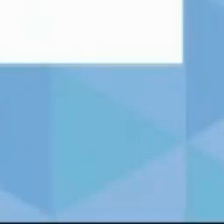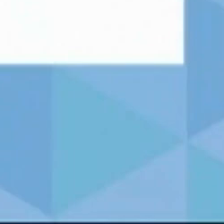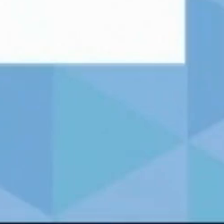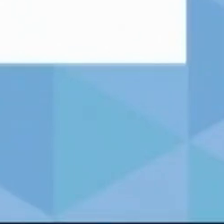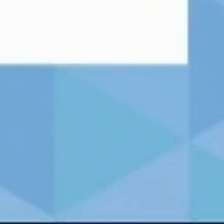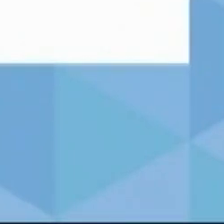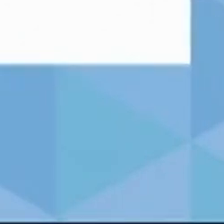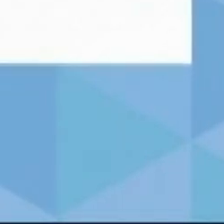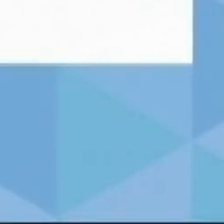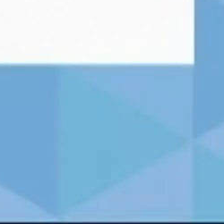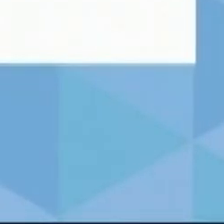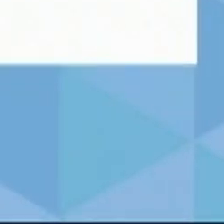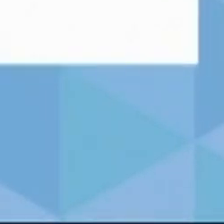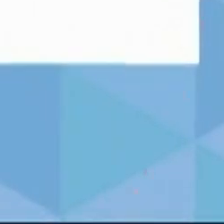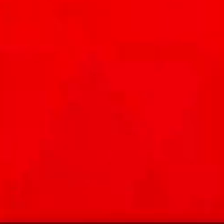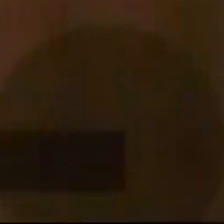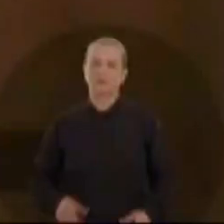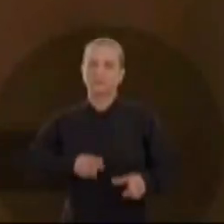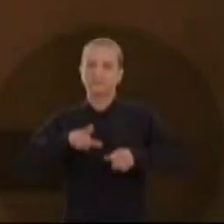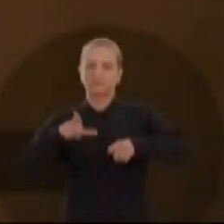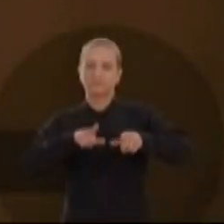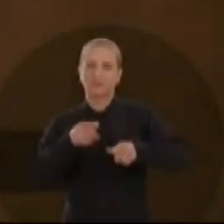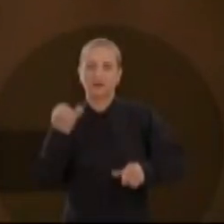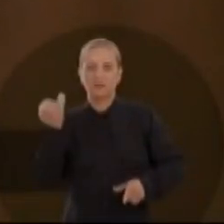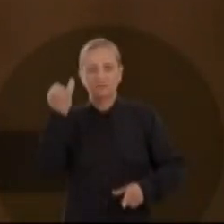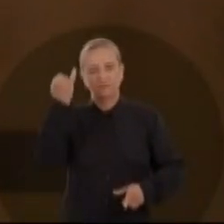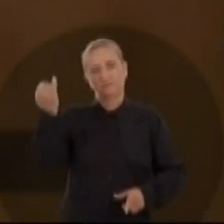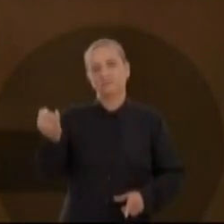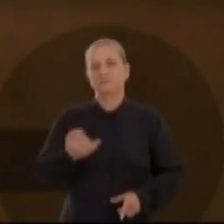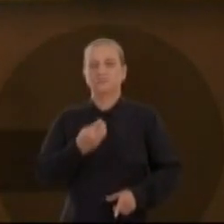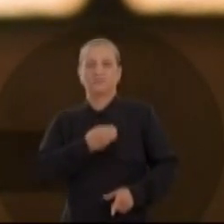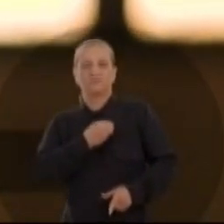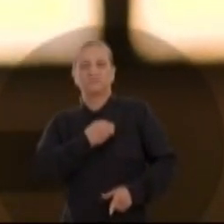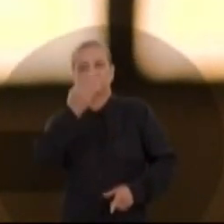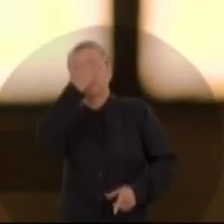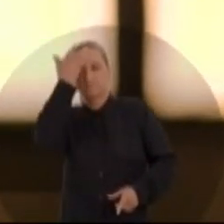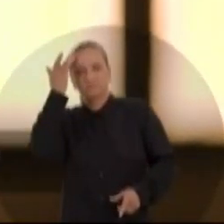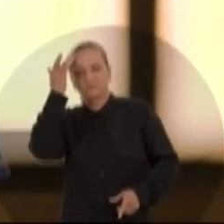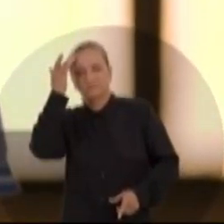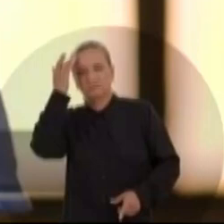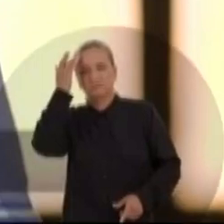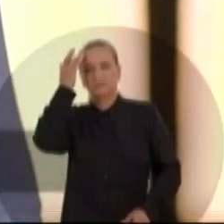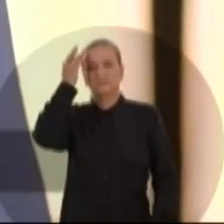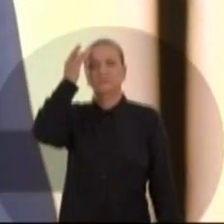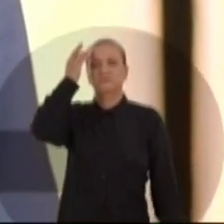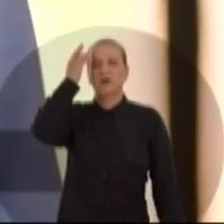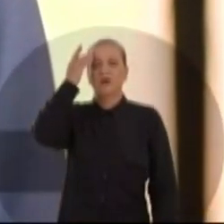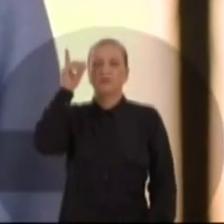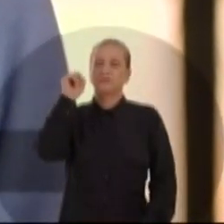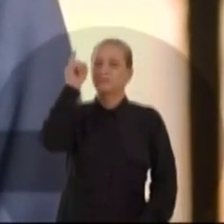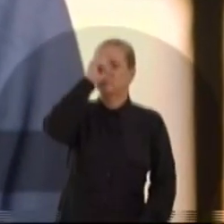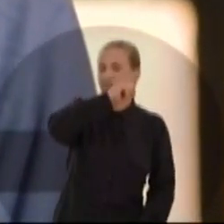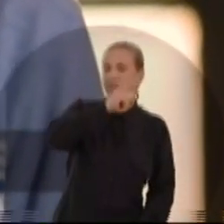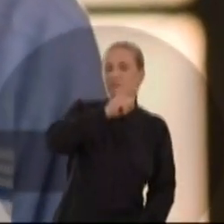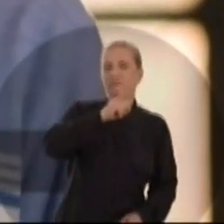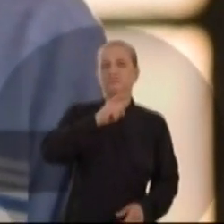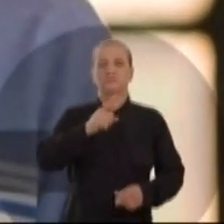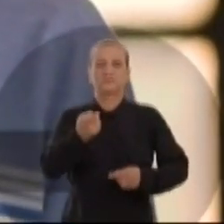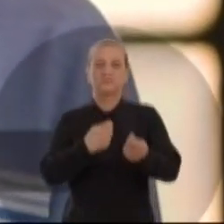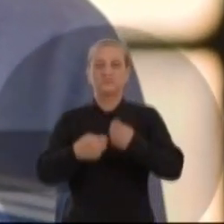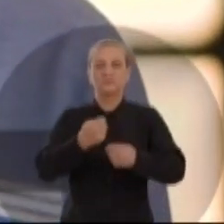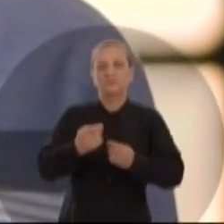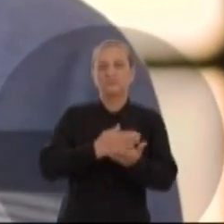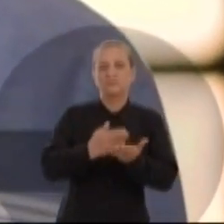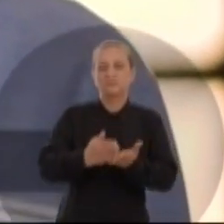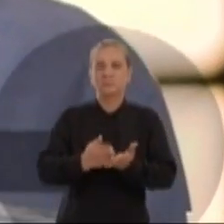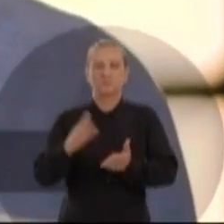Começa agora o programa do Humberto Amadusi. O trabalho é fundamental para a dignidade das pessoas. A crise econômica pela